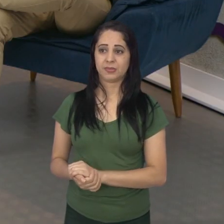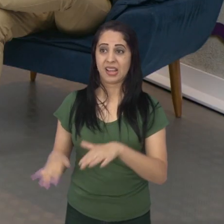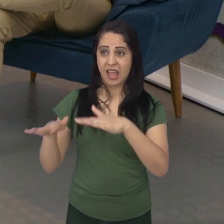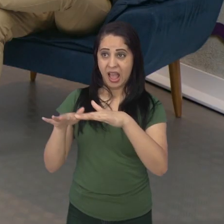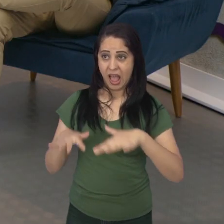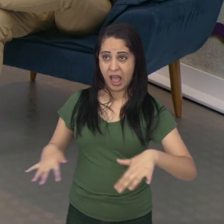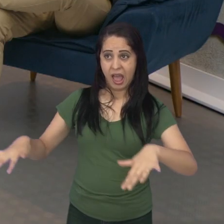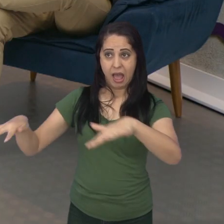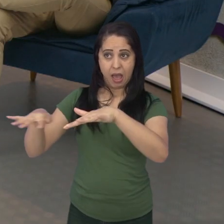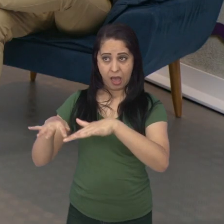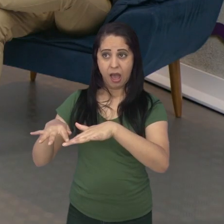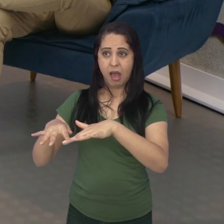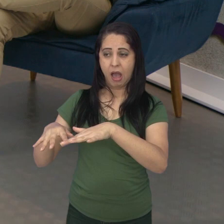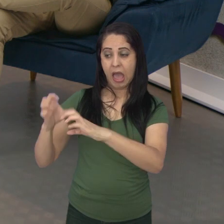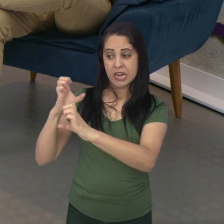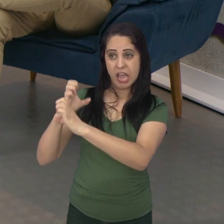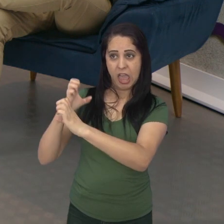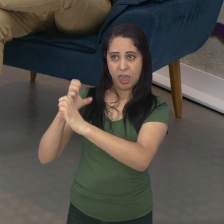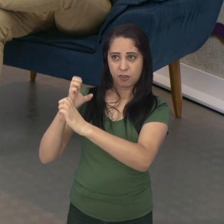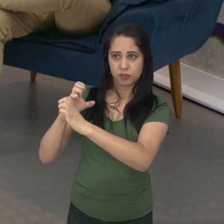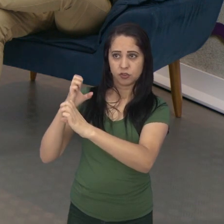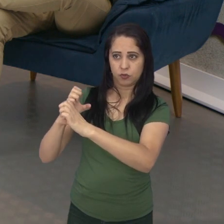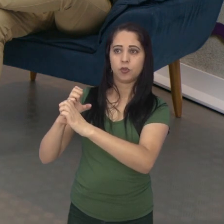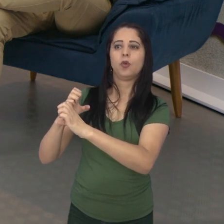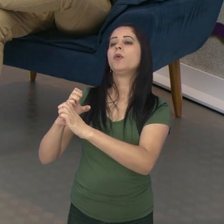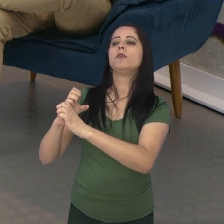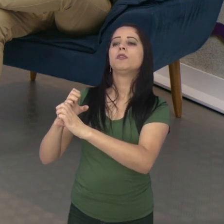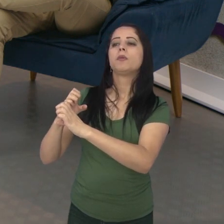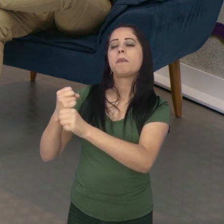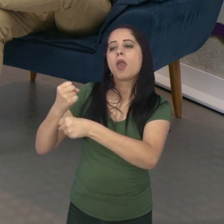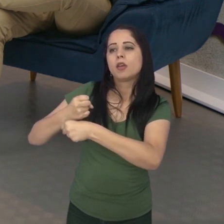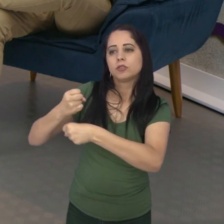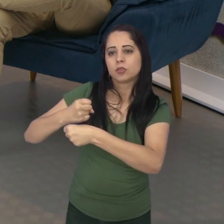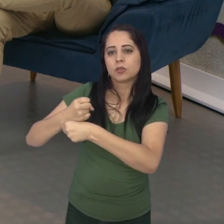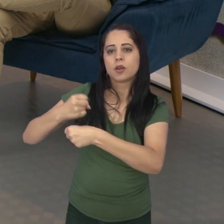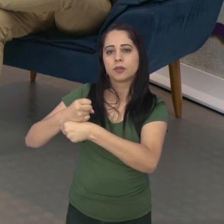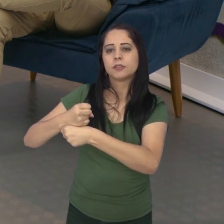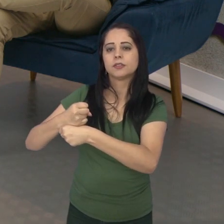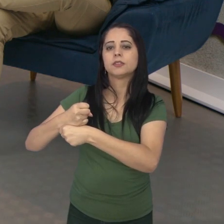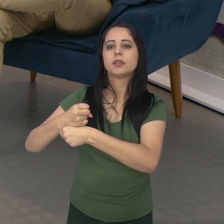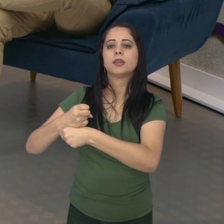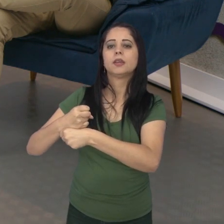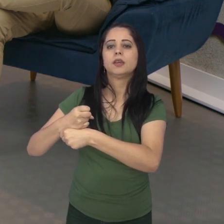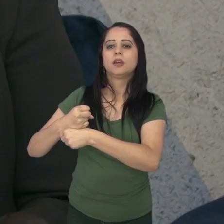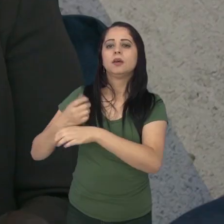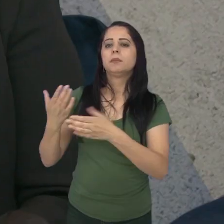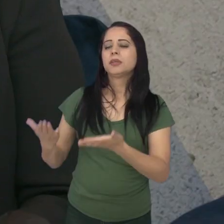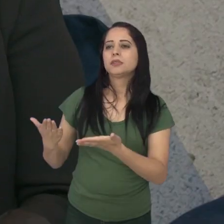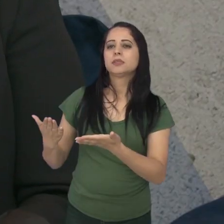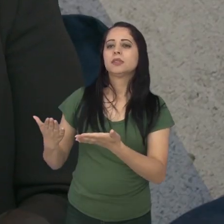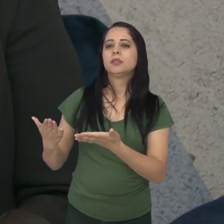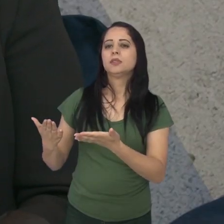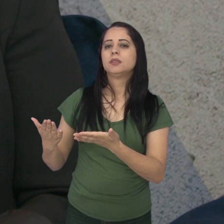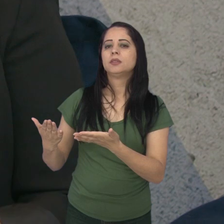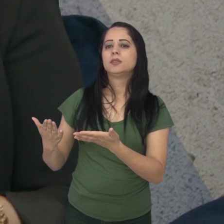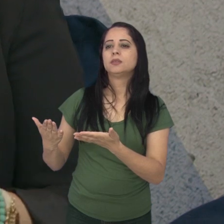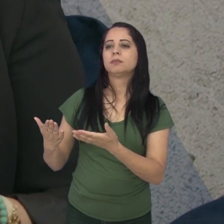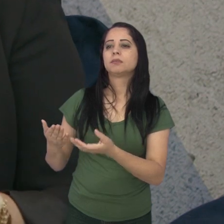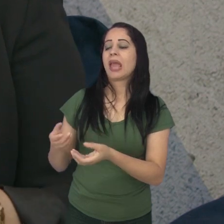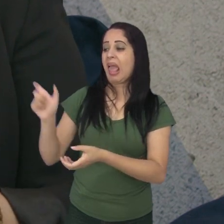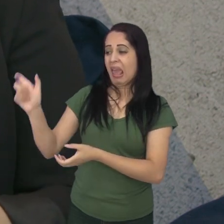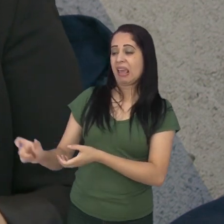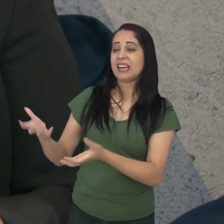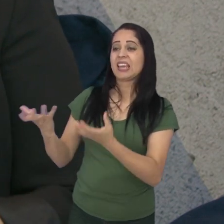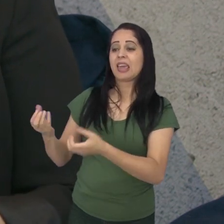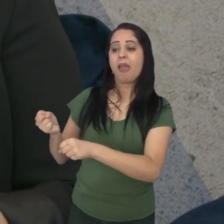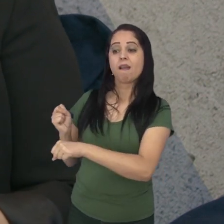sempre teve em grande desenvolvimento, ainda mais ambiental agora, que a gente está focando nisso, buscando entrar